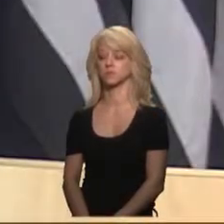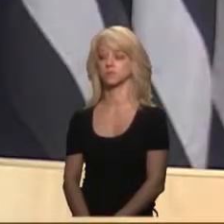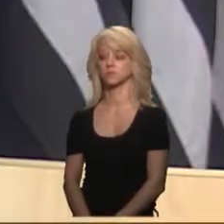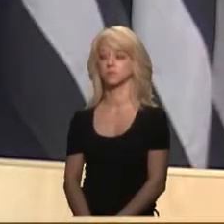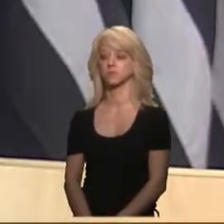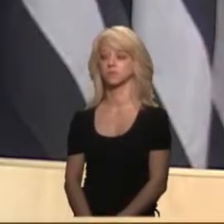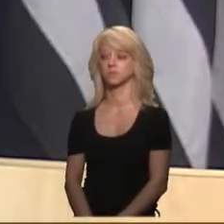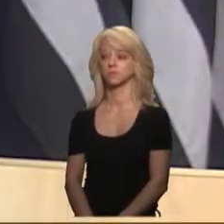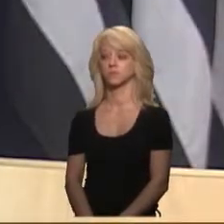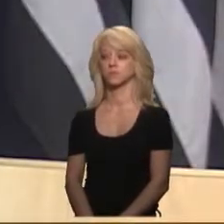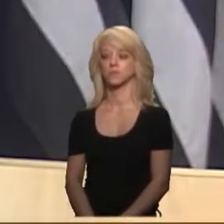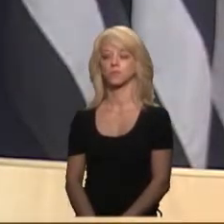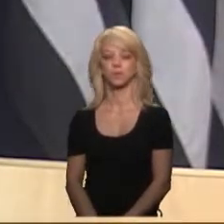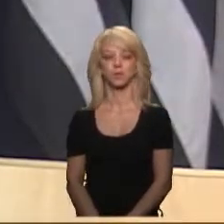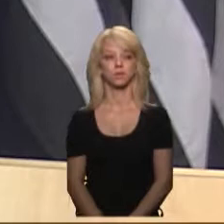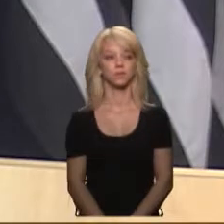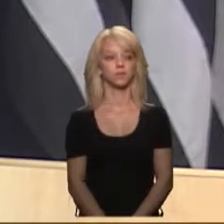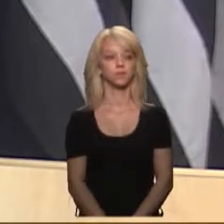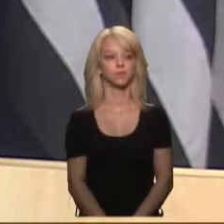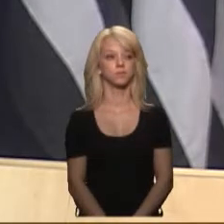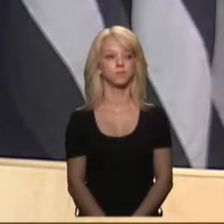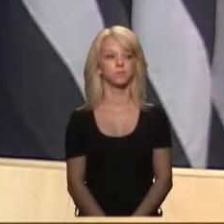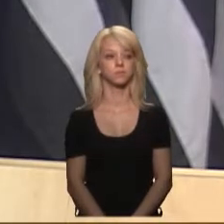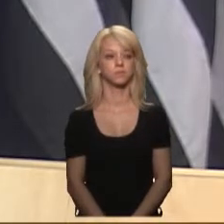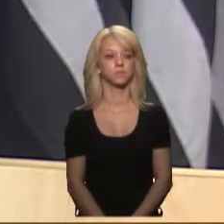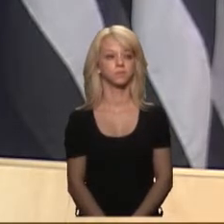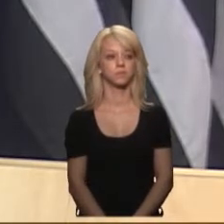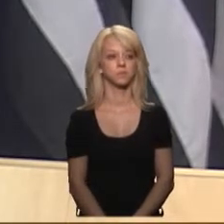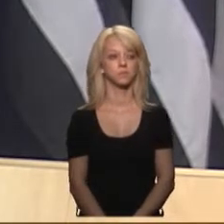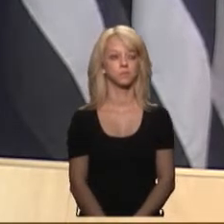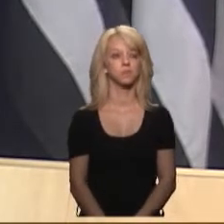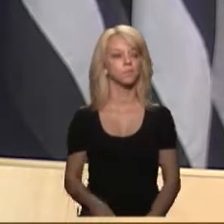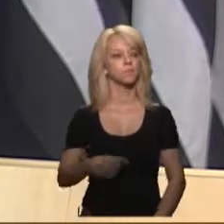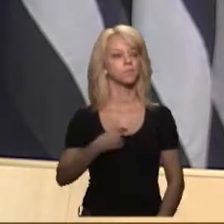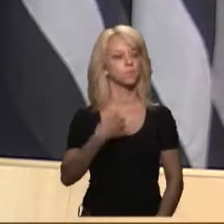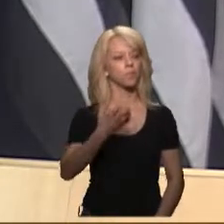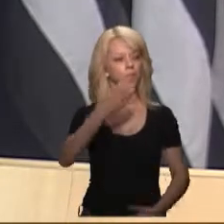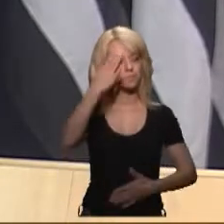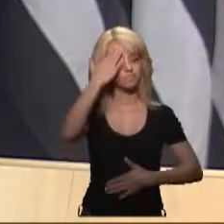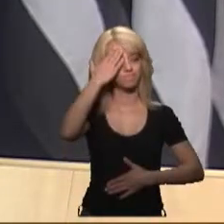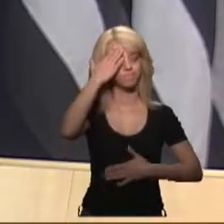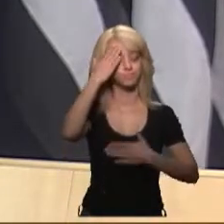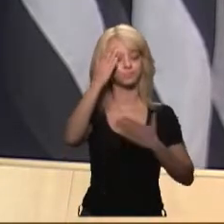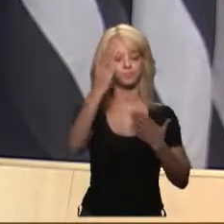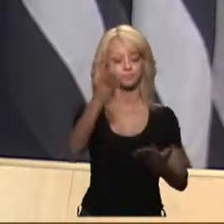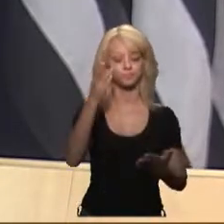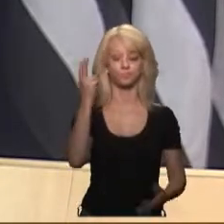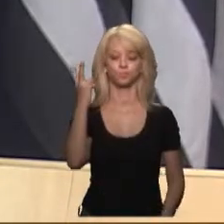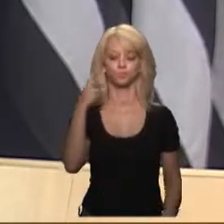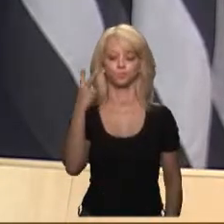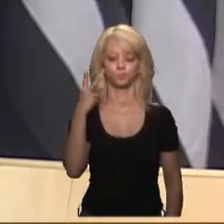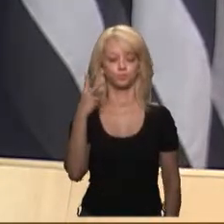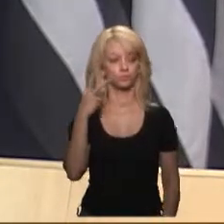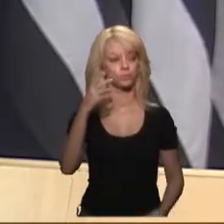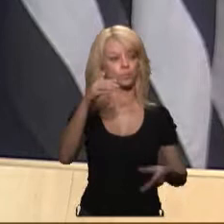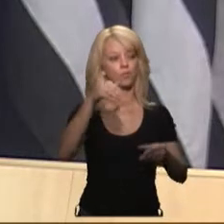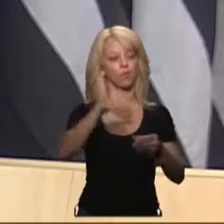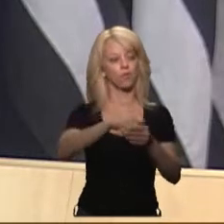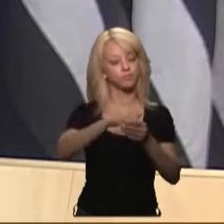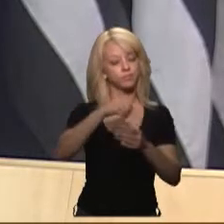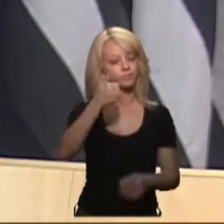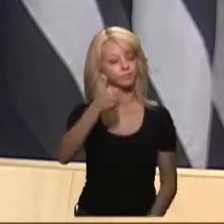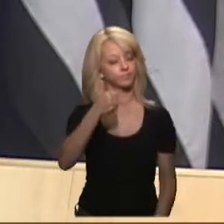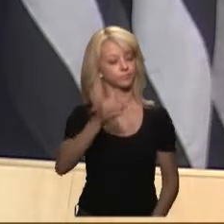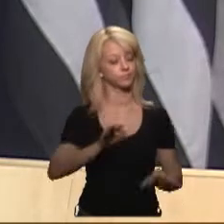presidente, quero agradecer aos vereadores por ter votado nesse projeto. Projeto de 2000, que foi referido aqui, que na verdade o